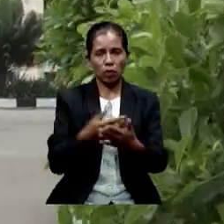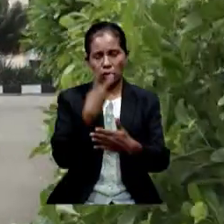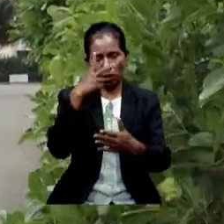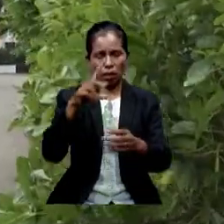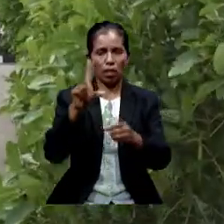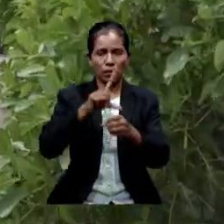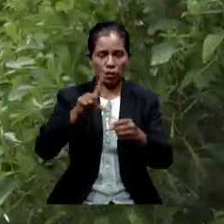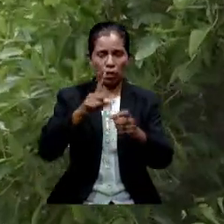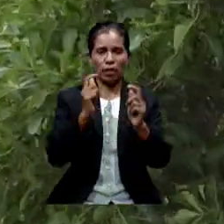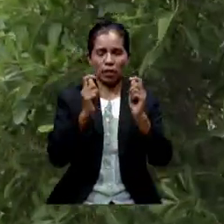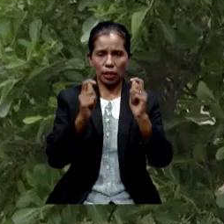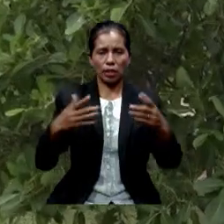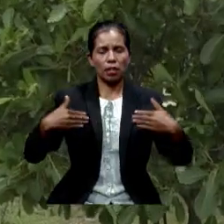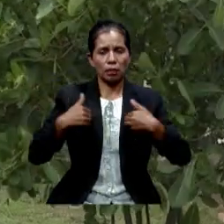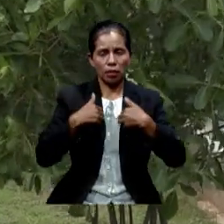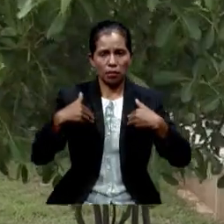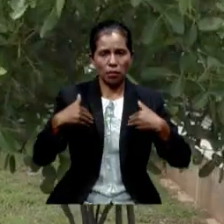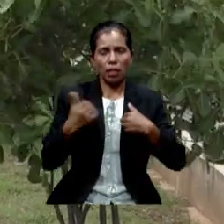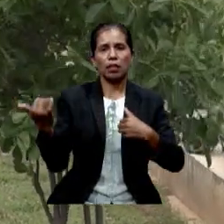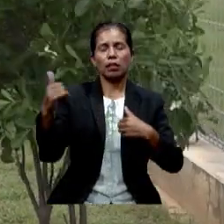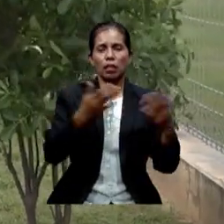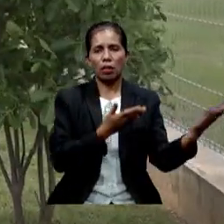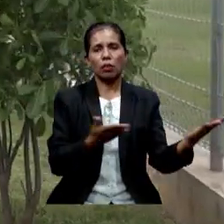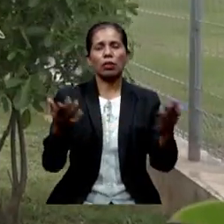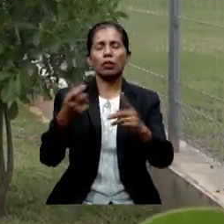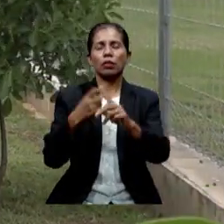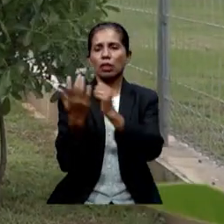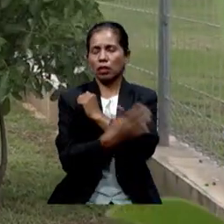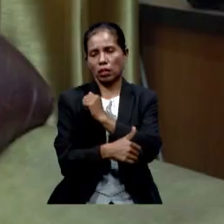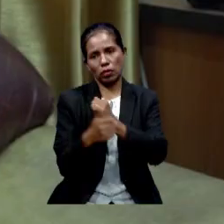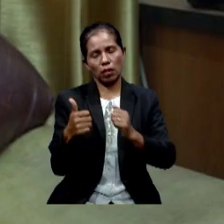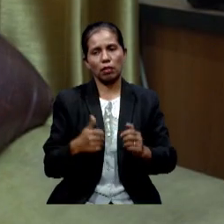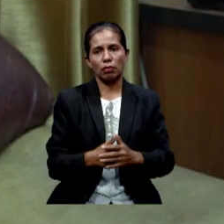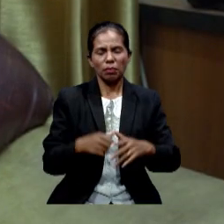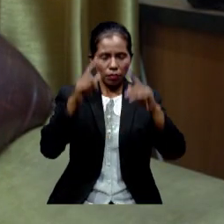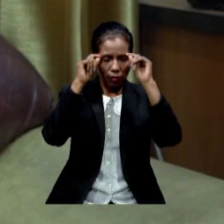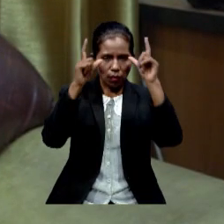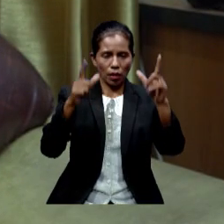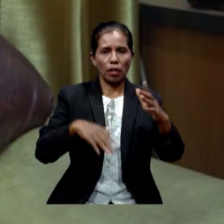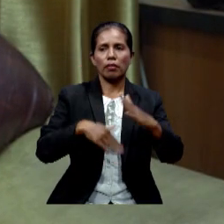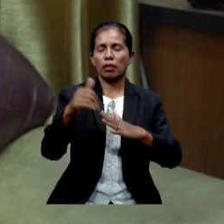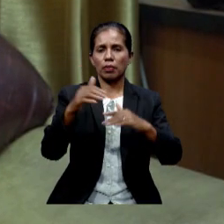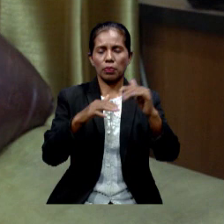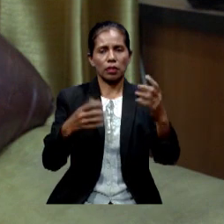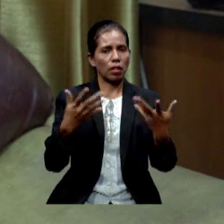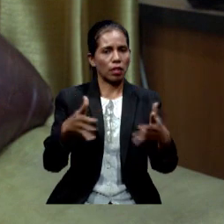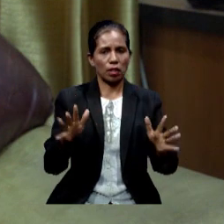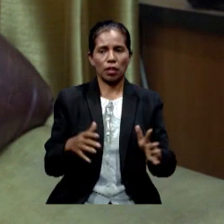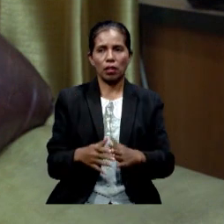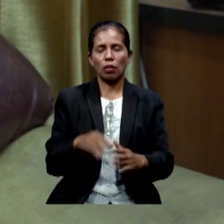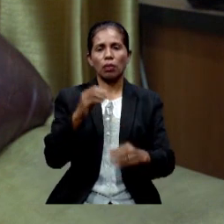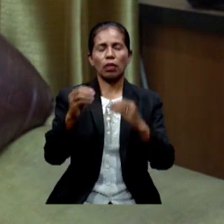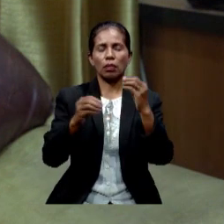laboratório teste animal sira na bem importa o sira liu. Timor se facilidades infraestrutura se mínimo de tebes liu o